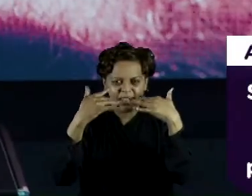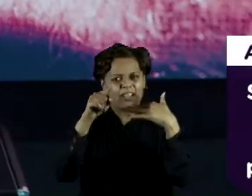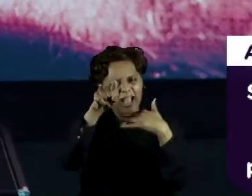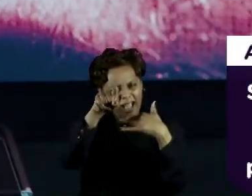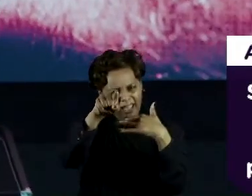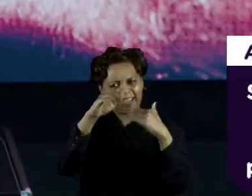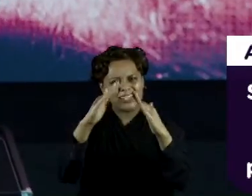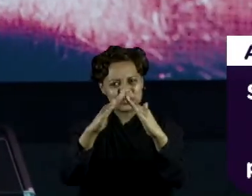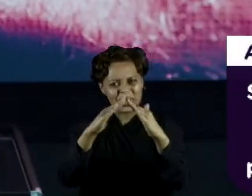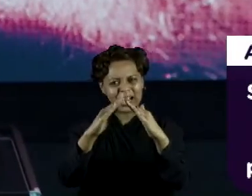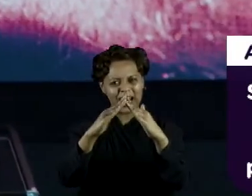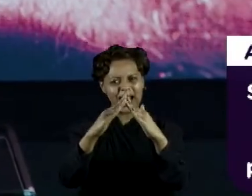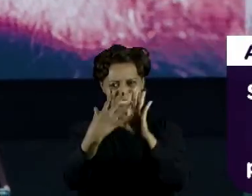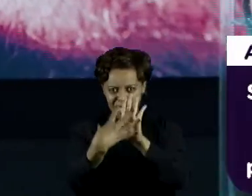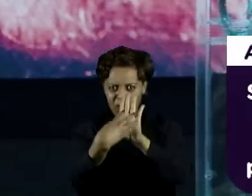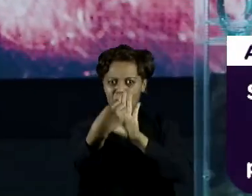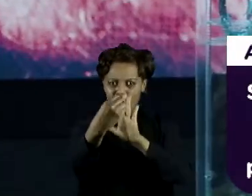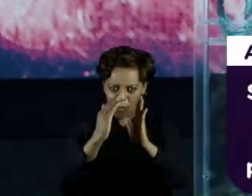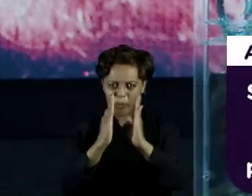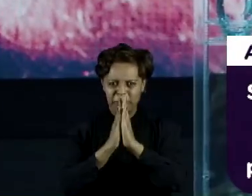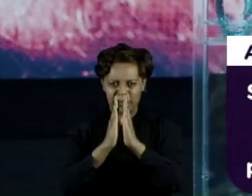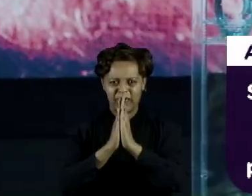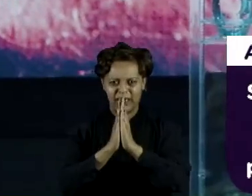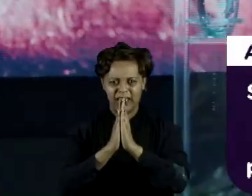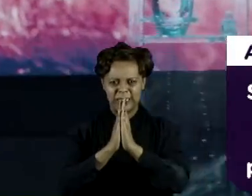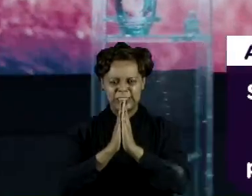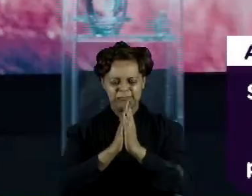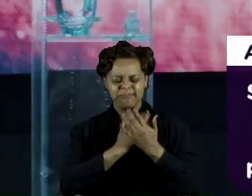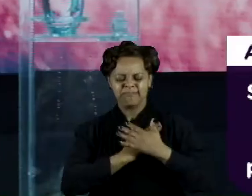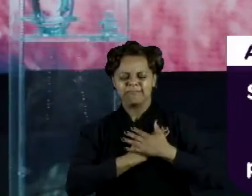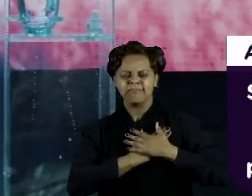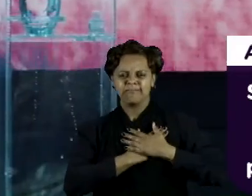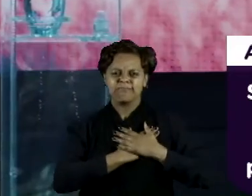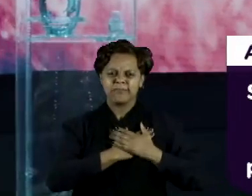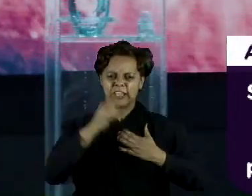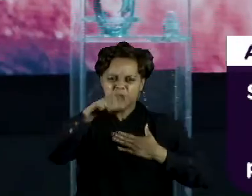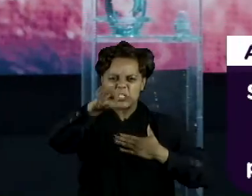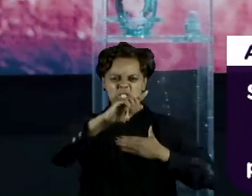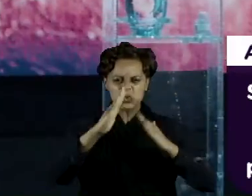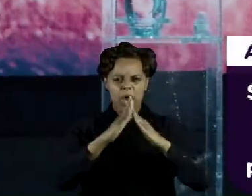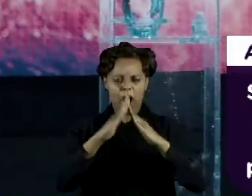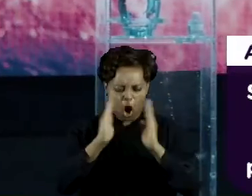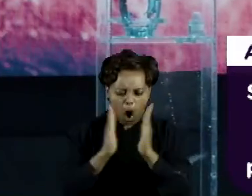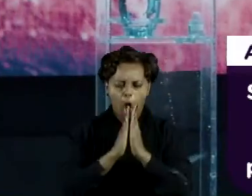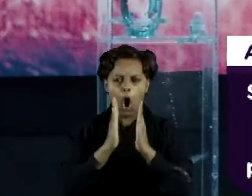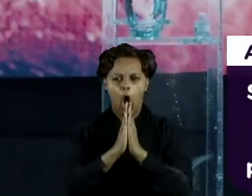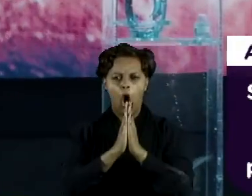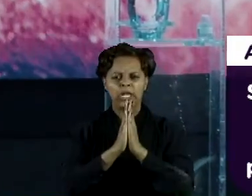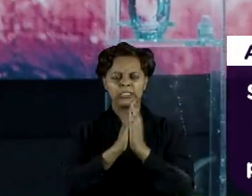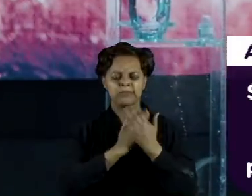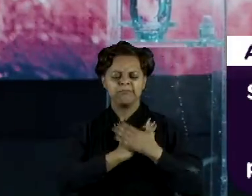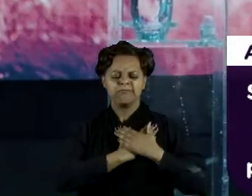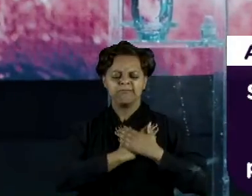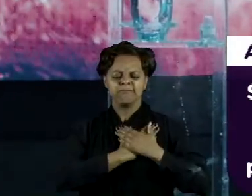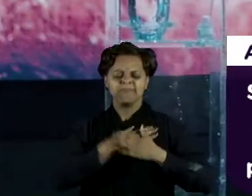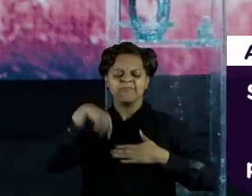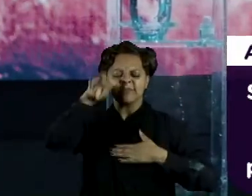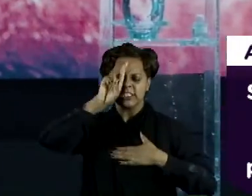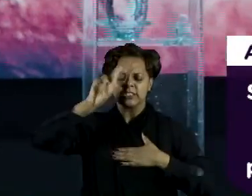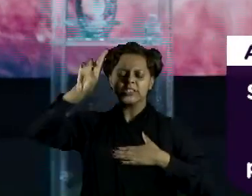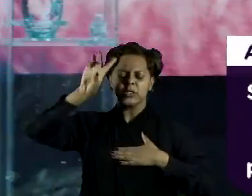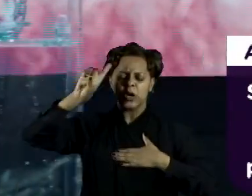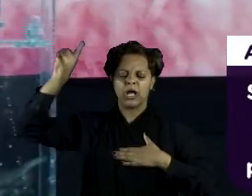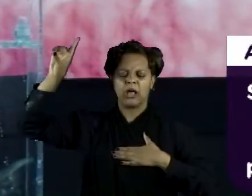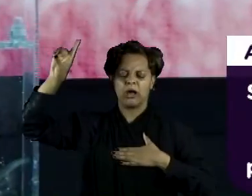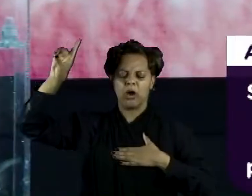essa oração comigo. Põe a mão no teu coração, você que está em casa também. Ore assim: Senhor Deus,